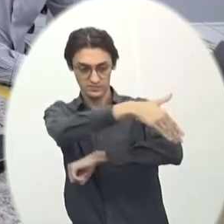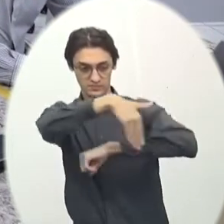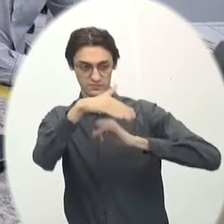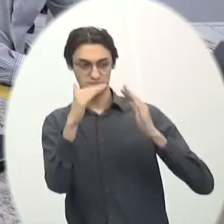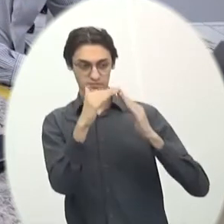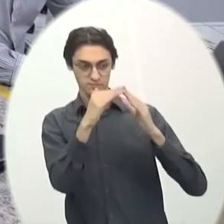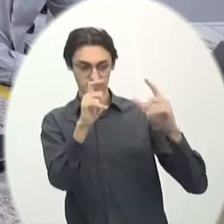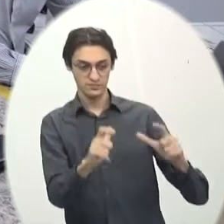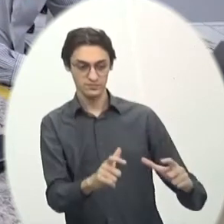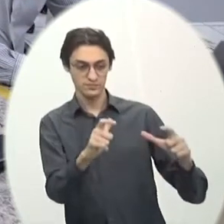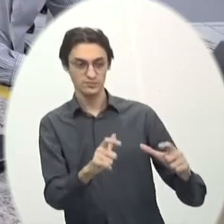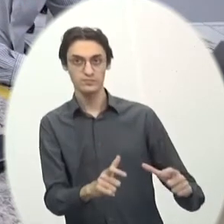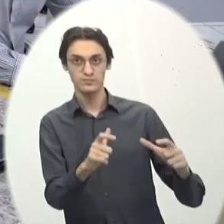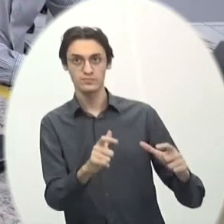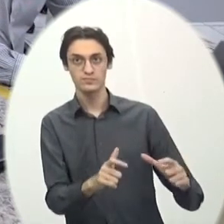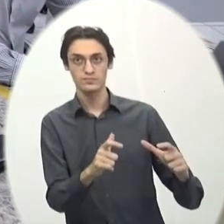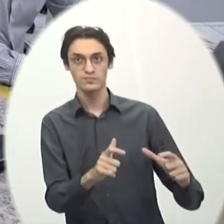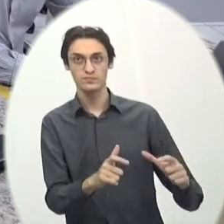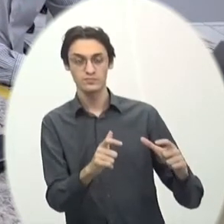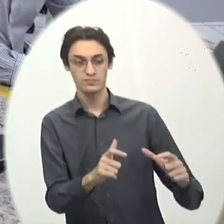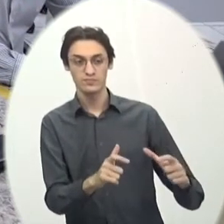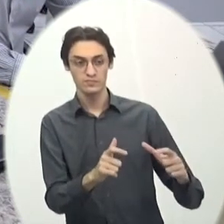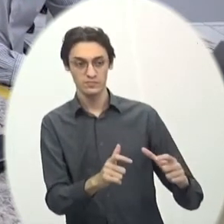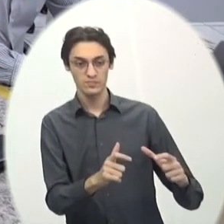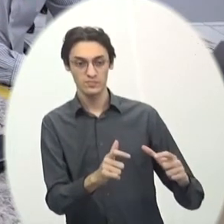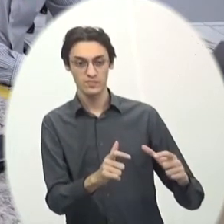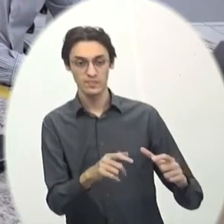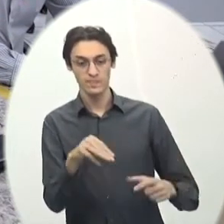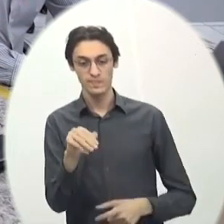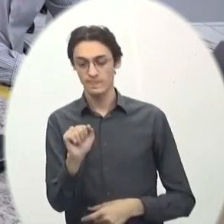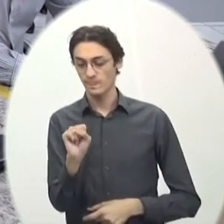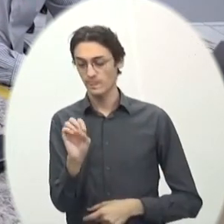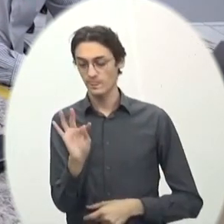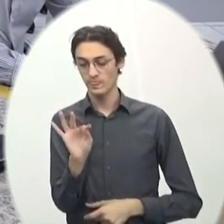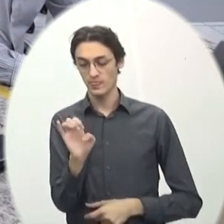endereço jurídico da sua empresa, Master Vida,